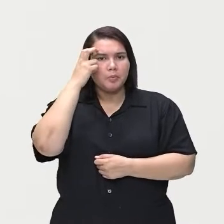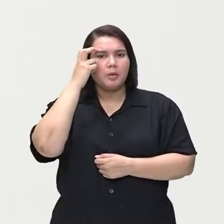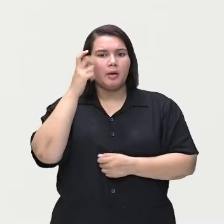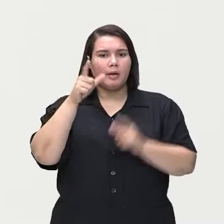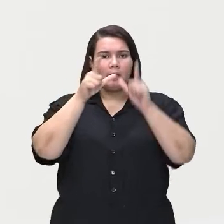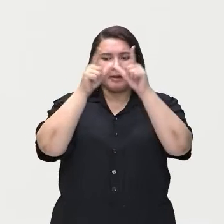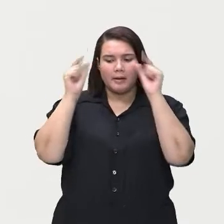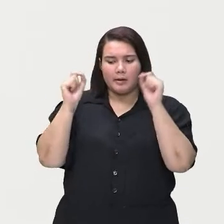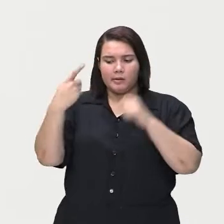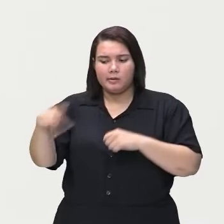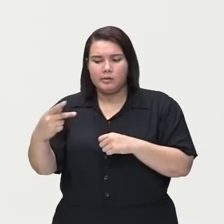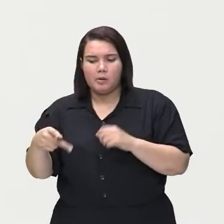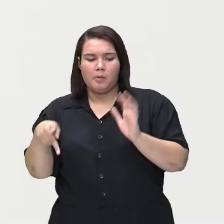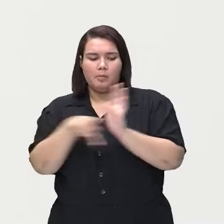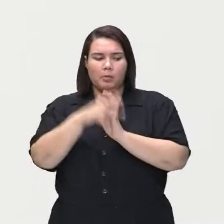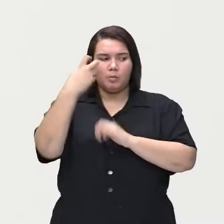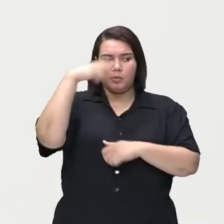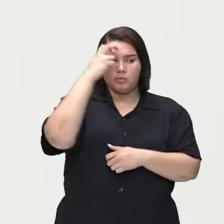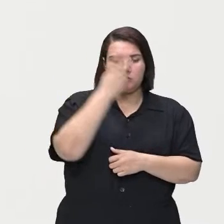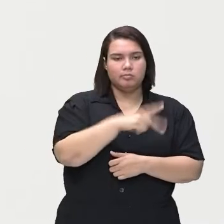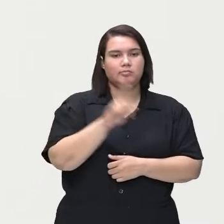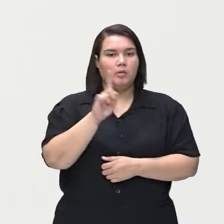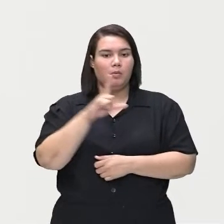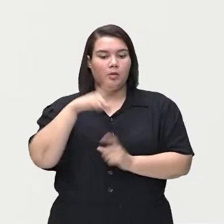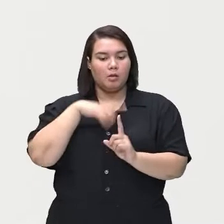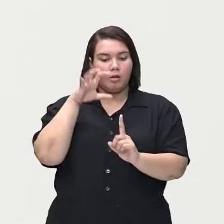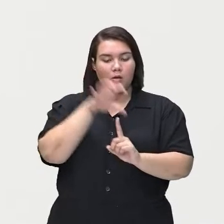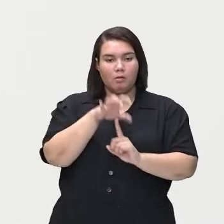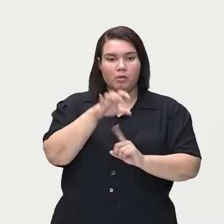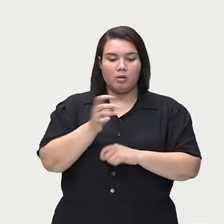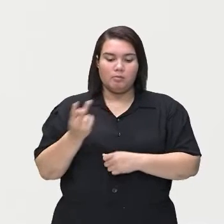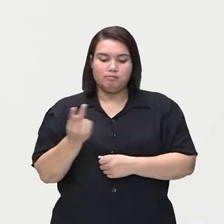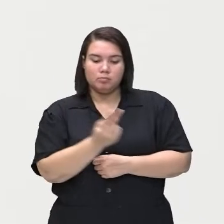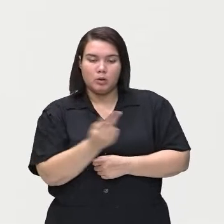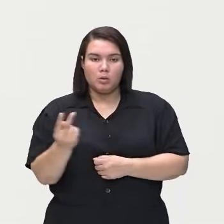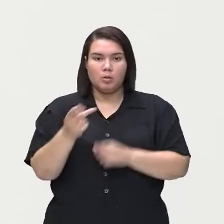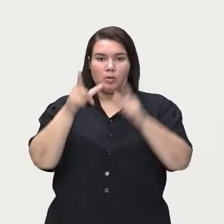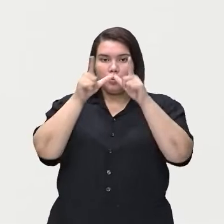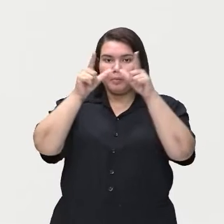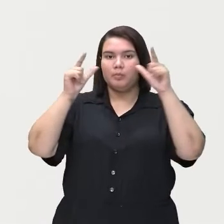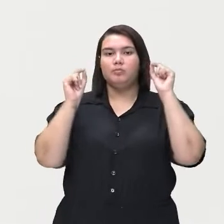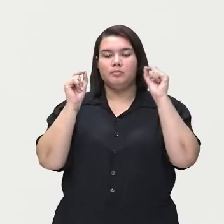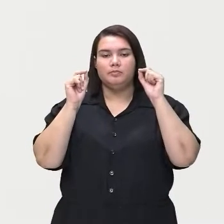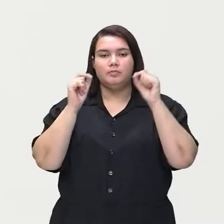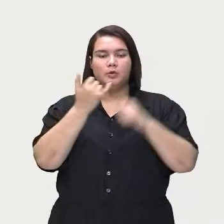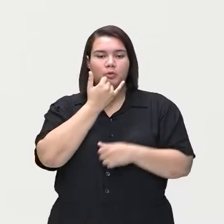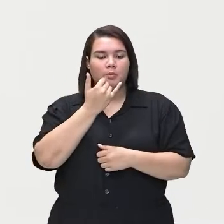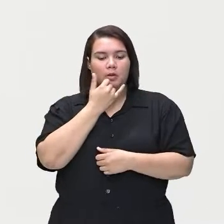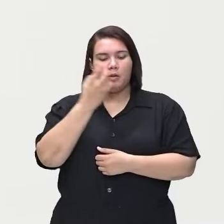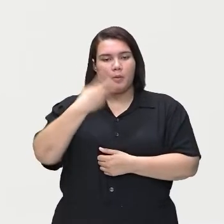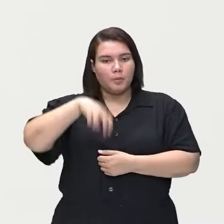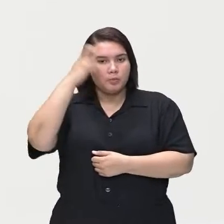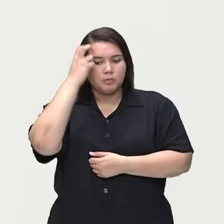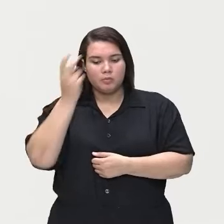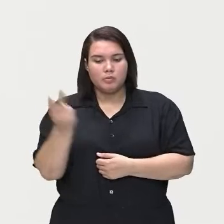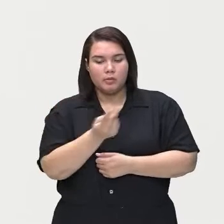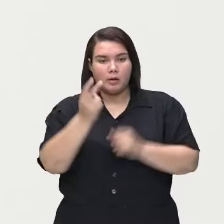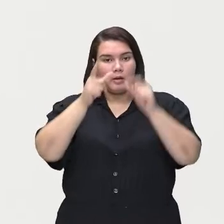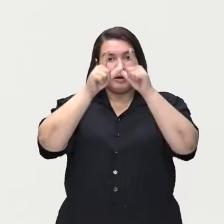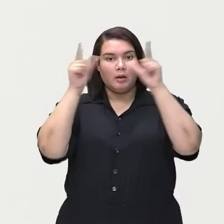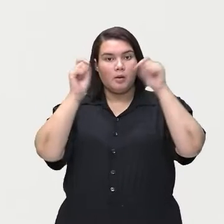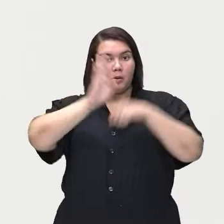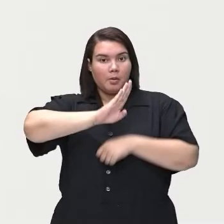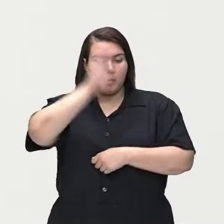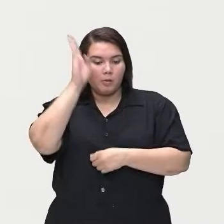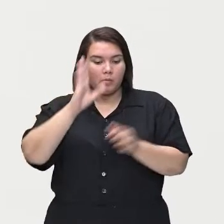da cultura romana. Nós vamos ter uma influência da cultura grego-romana, que é essa cultura que surge a